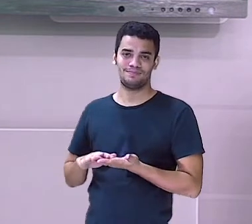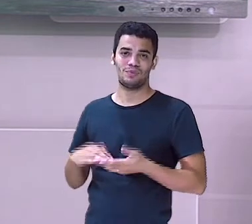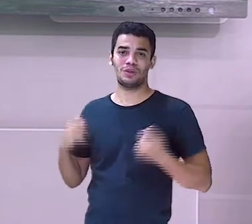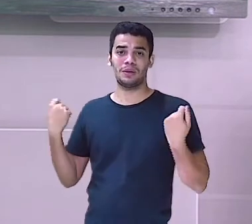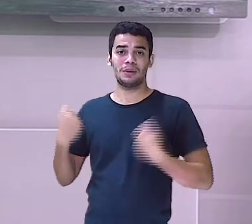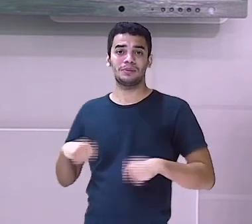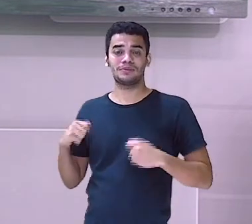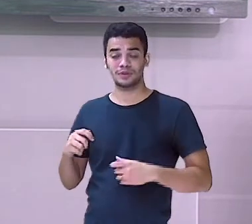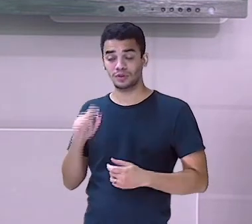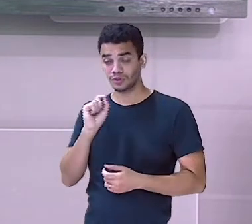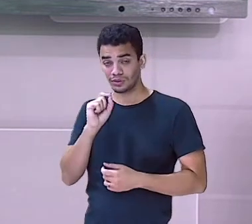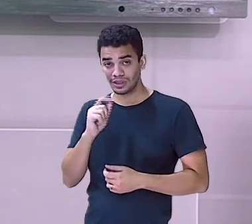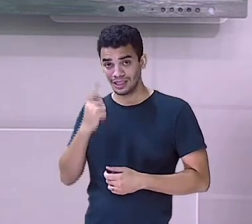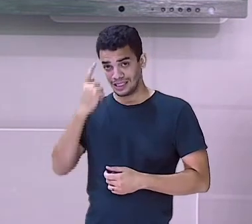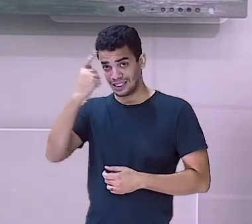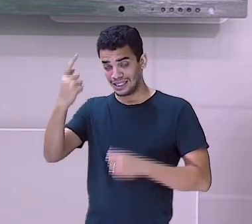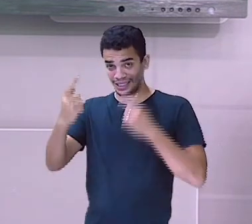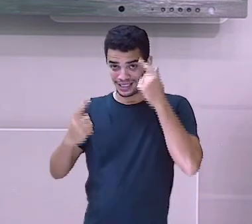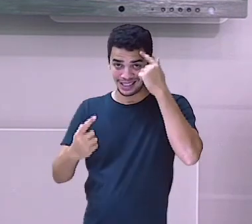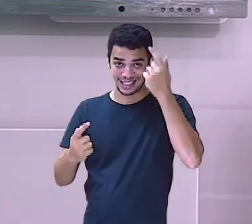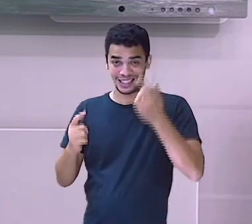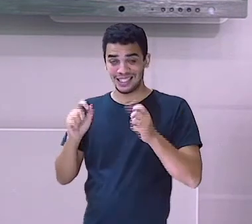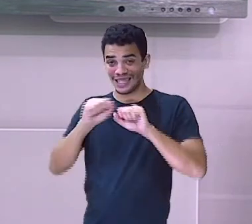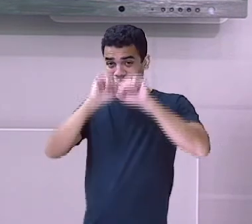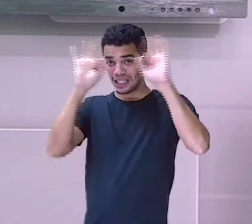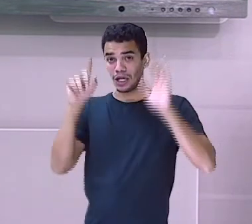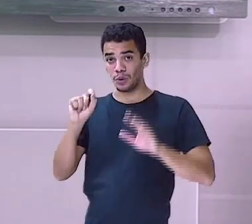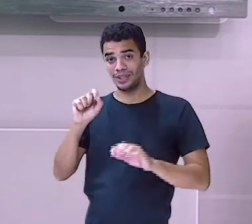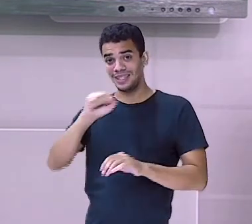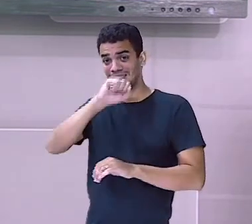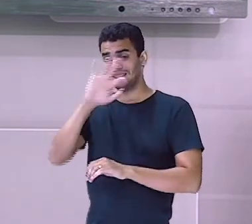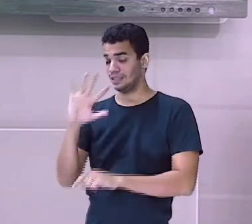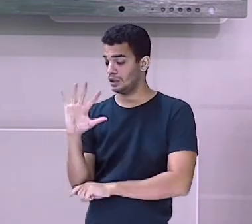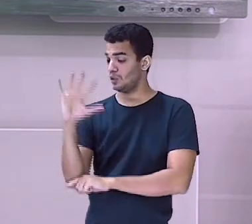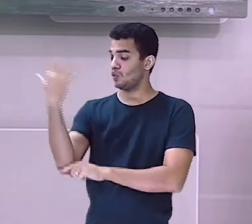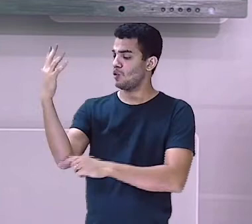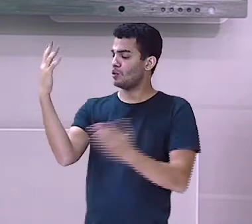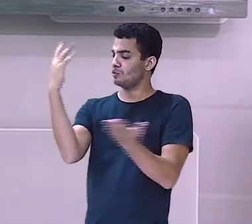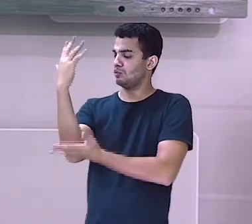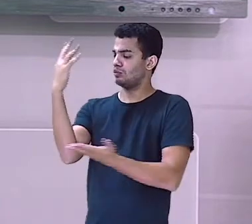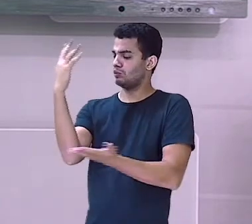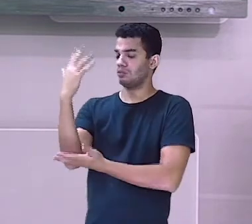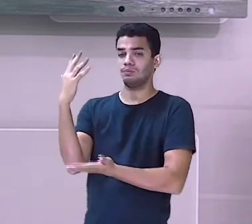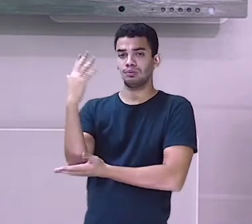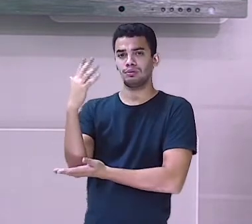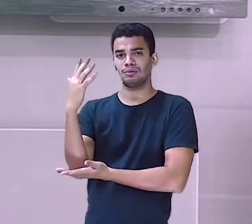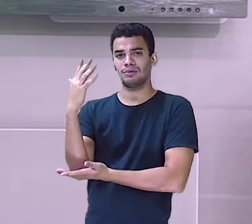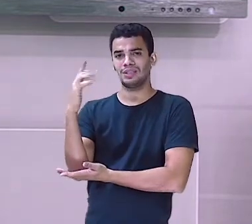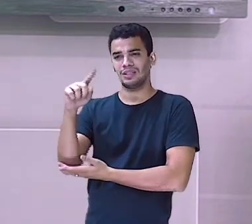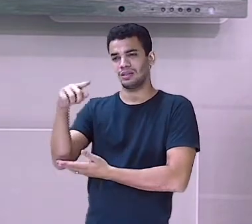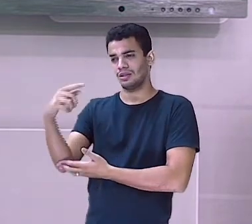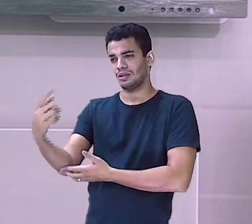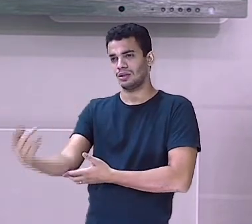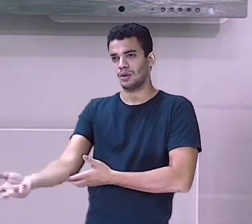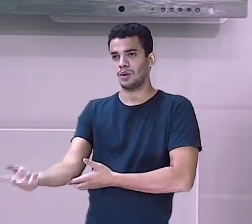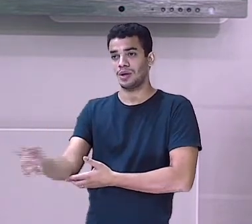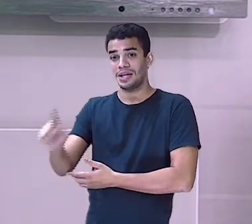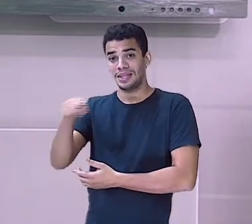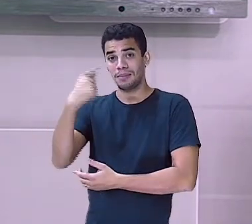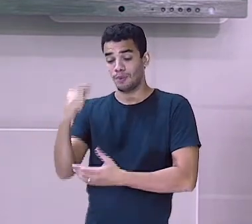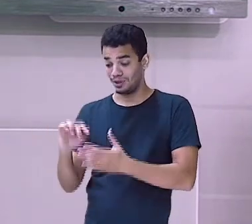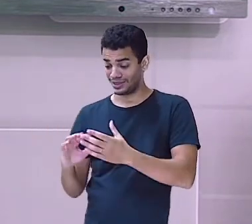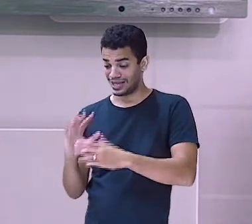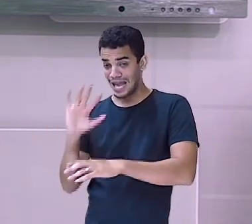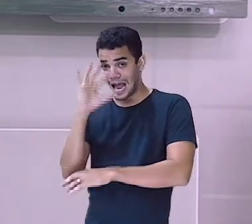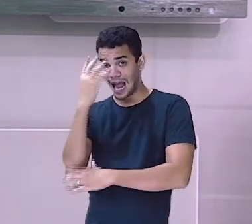um tempo para novamente crescer na natureza. A madeira, ela não é retirada do tronco das